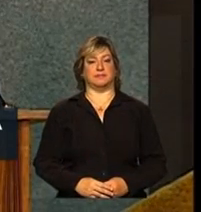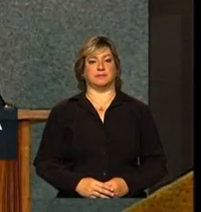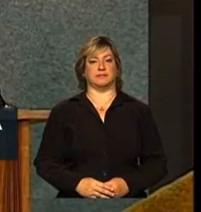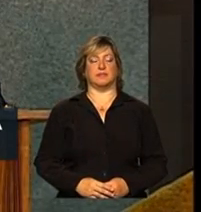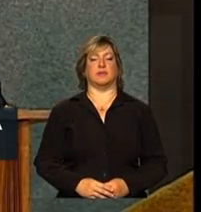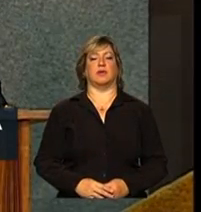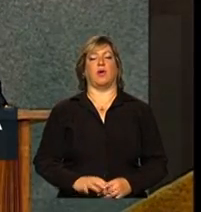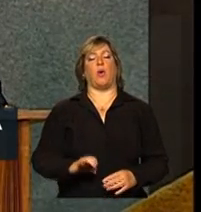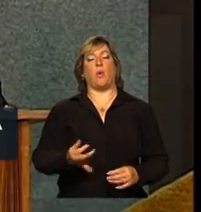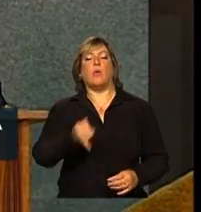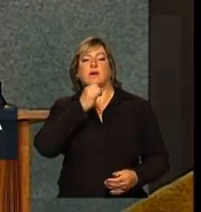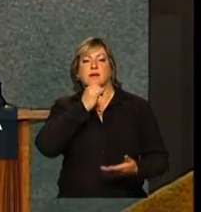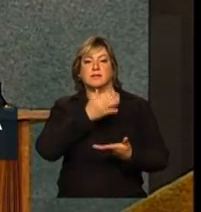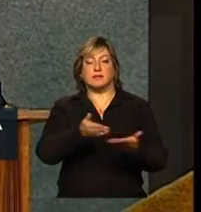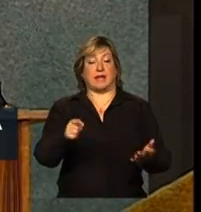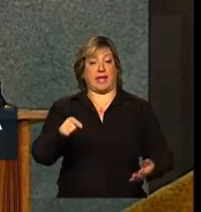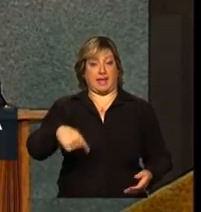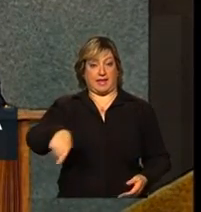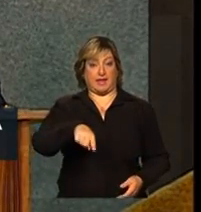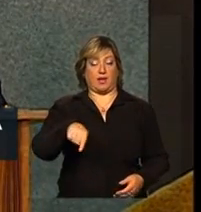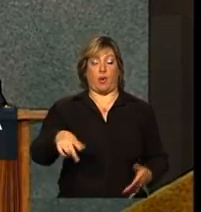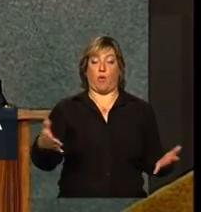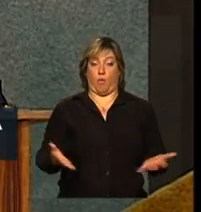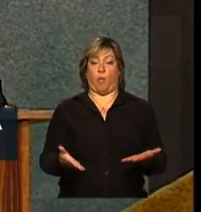Ou seja, ela hoje